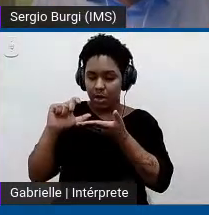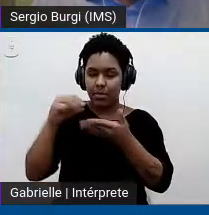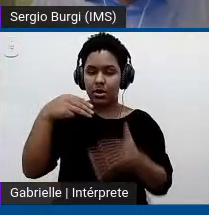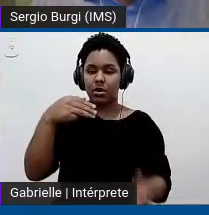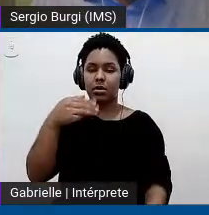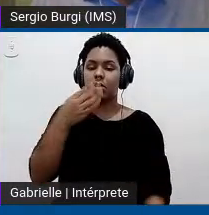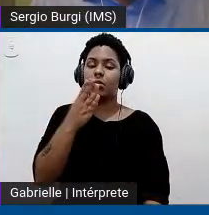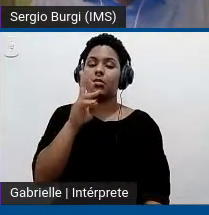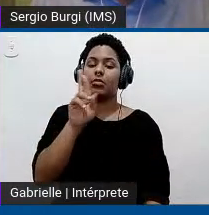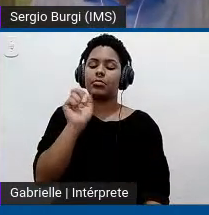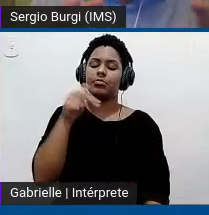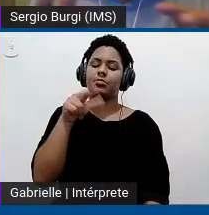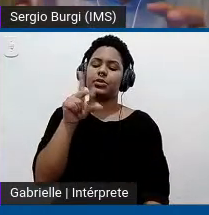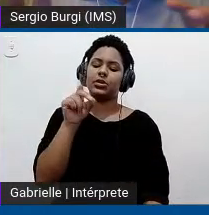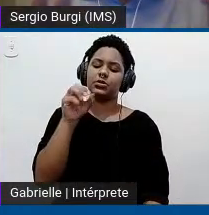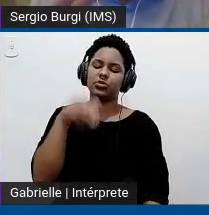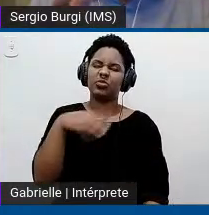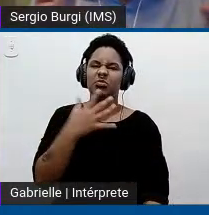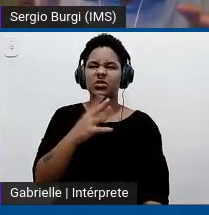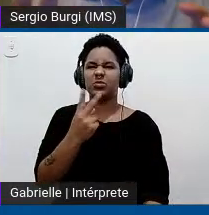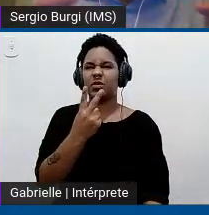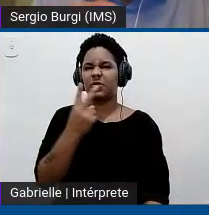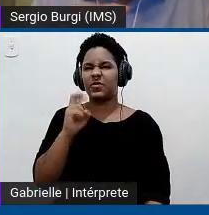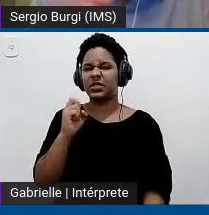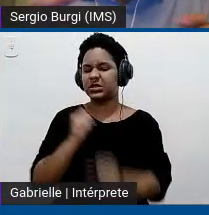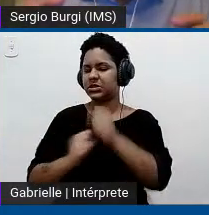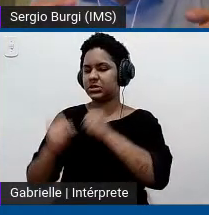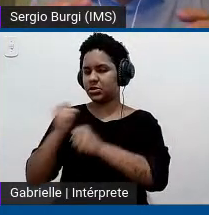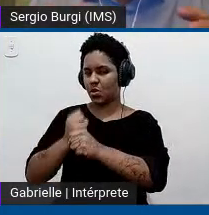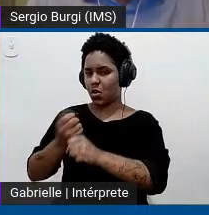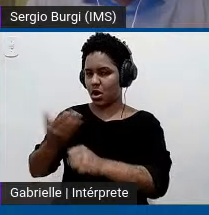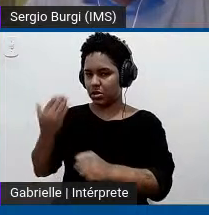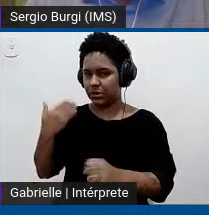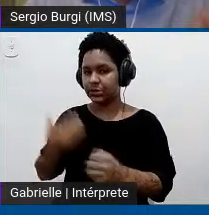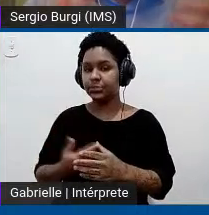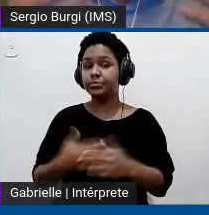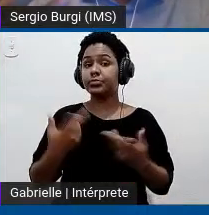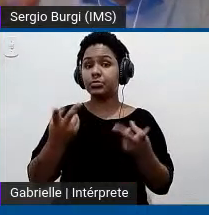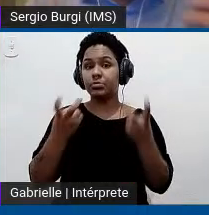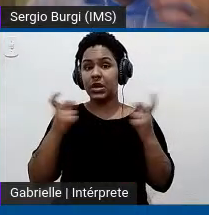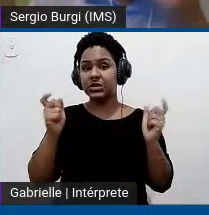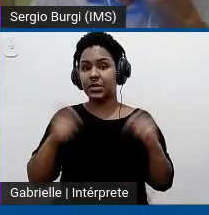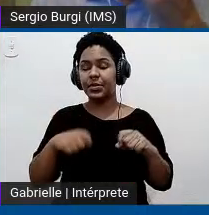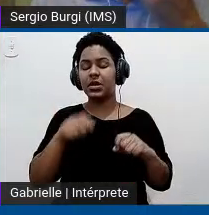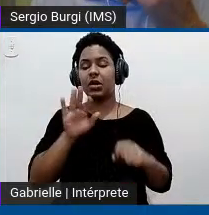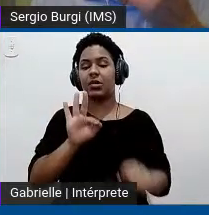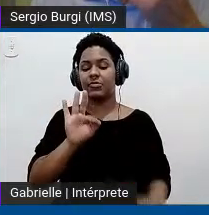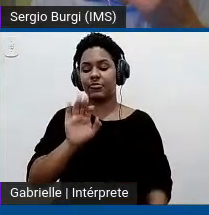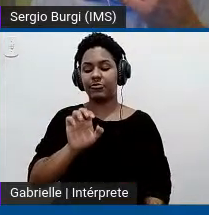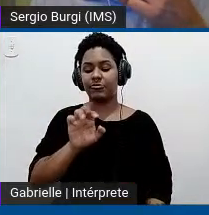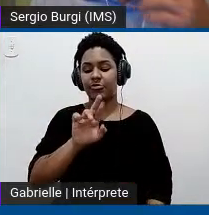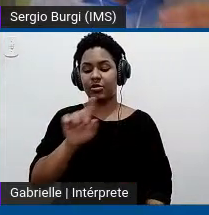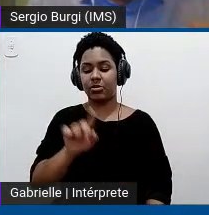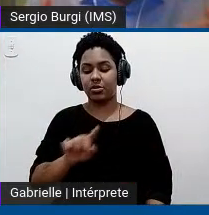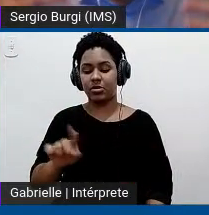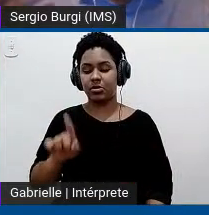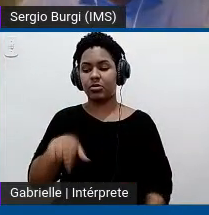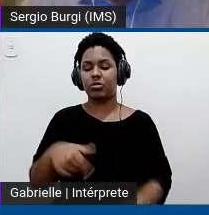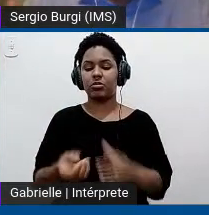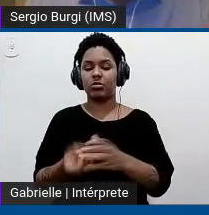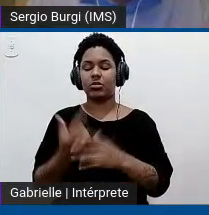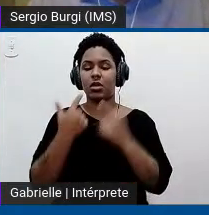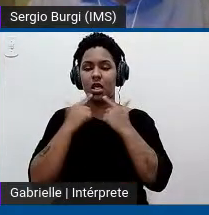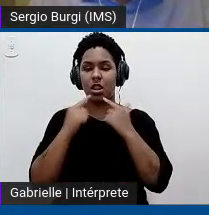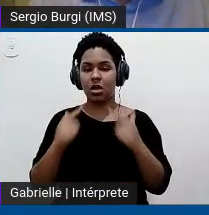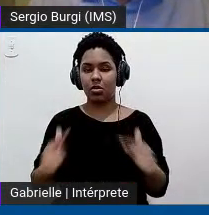20, 25 anos antes, né? Então, aqui a gente percebe como o Ferrez, nesse seu processo de construção de linguagem, de